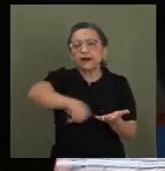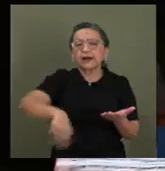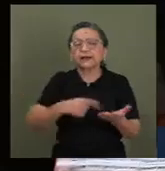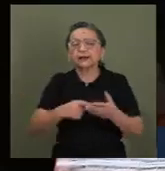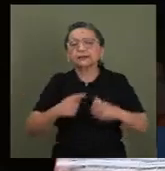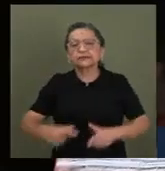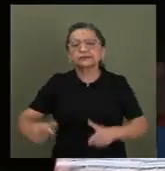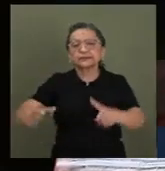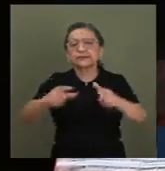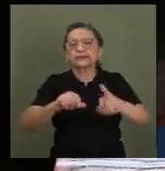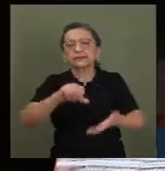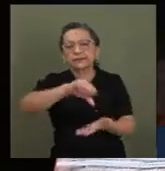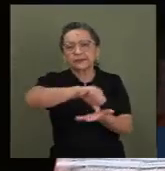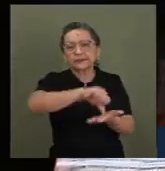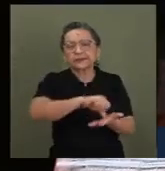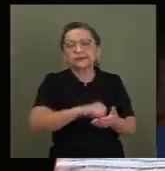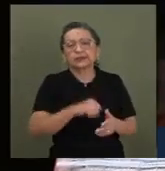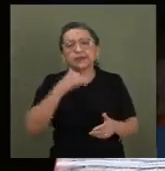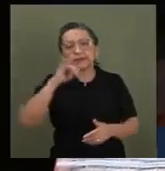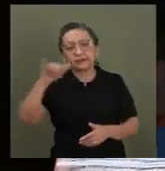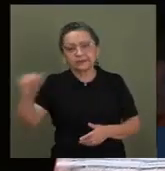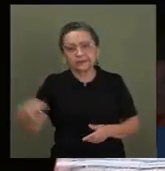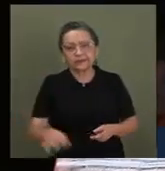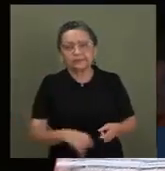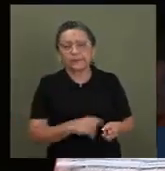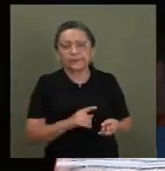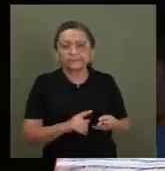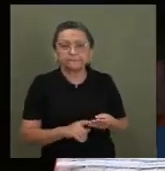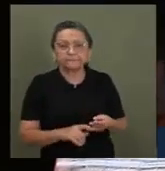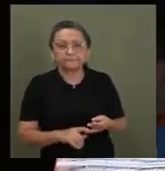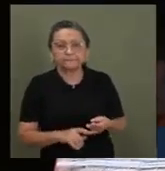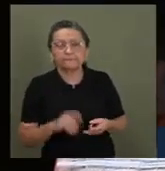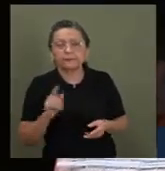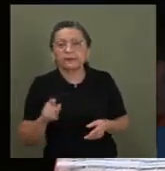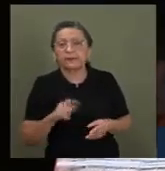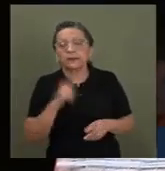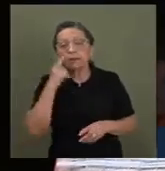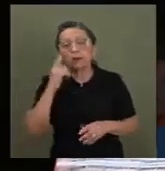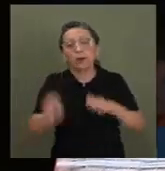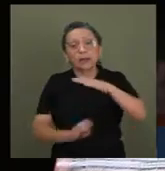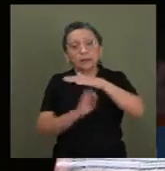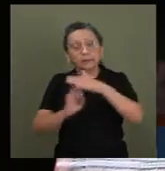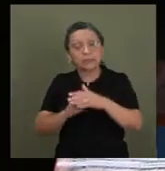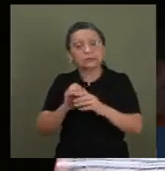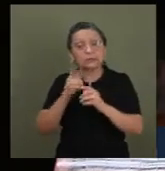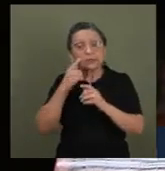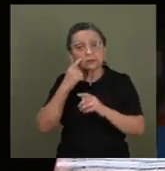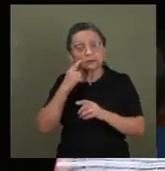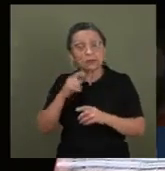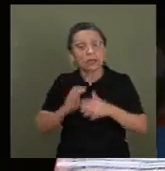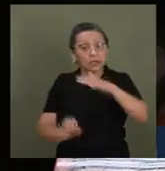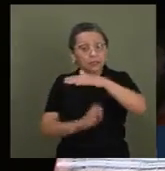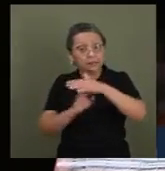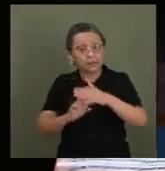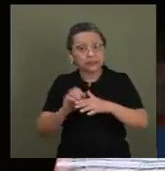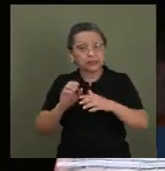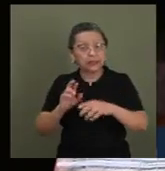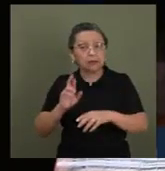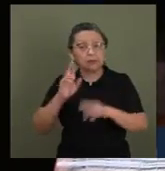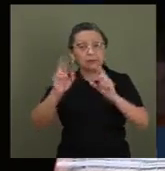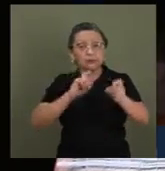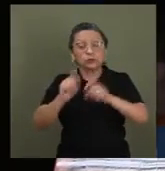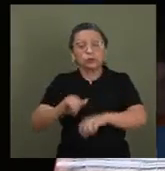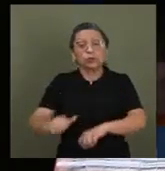subestações de energia. Segundo a Fraport, Segundo a Fraport, mais de